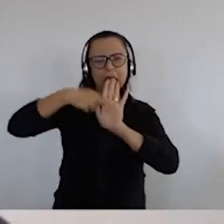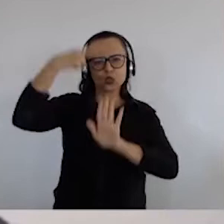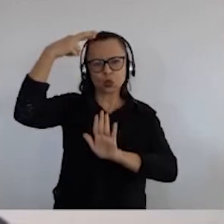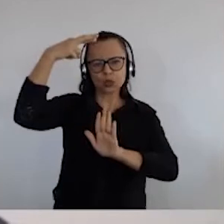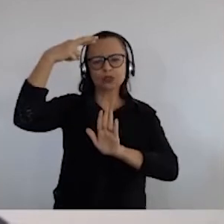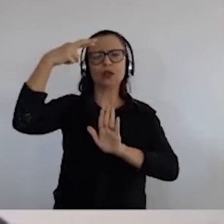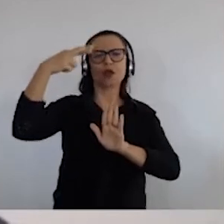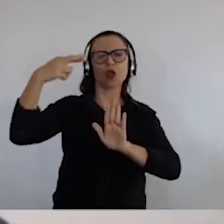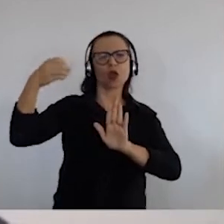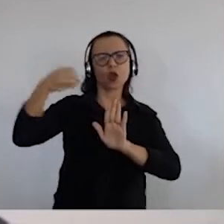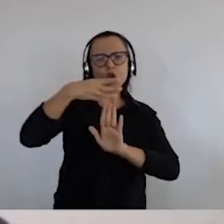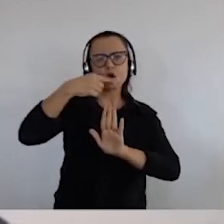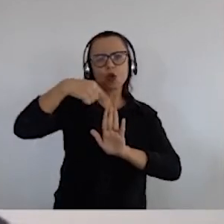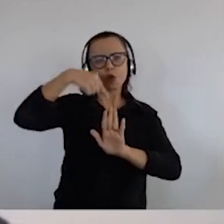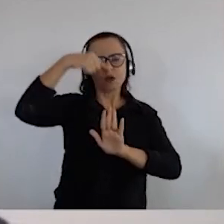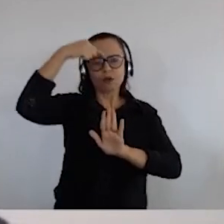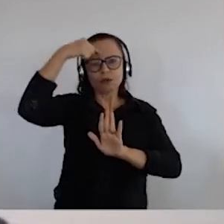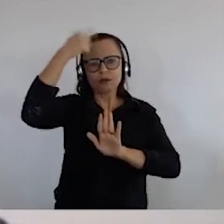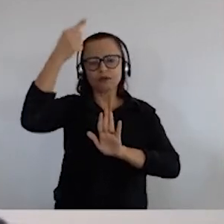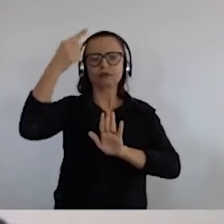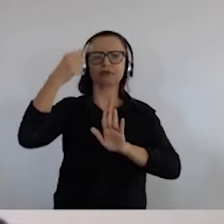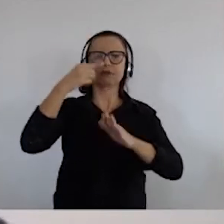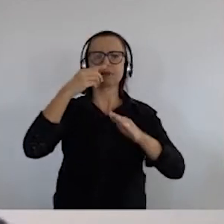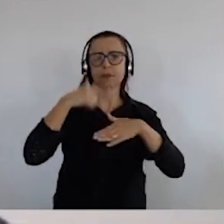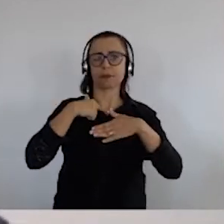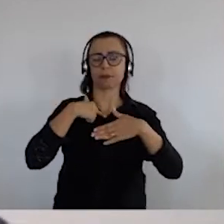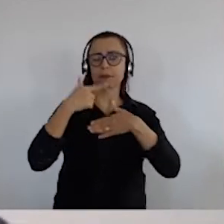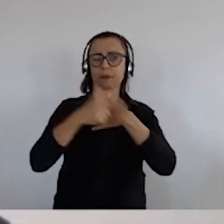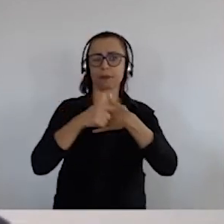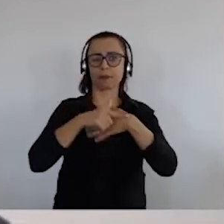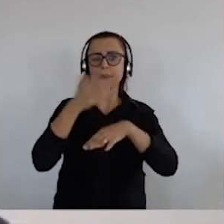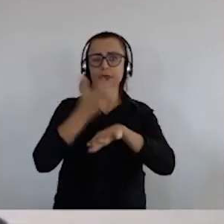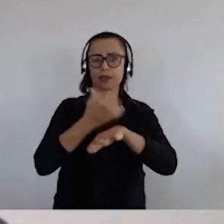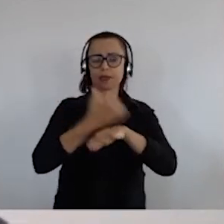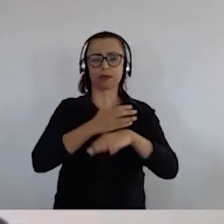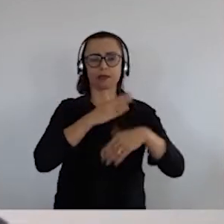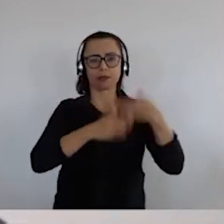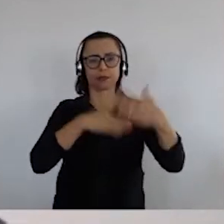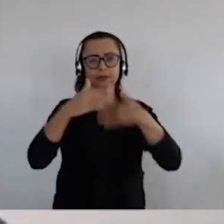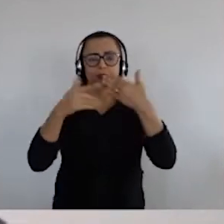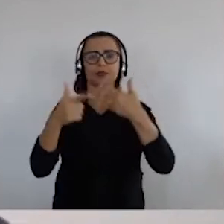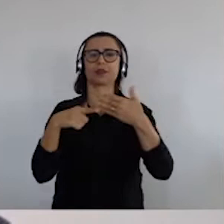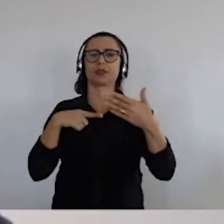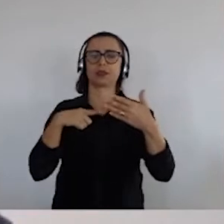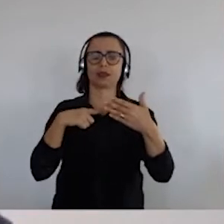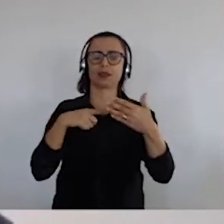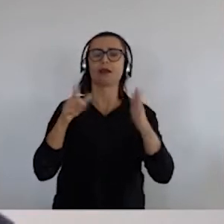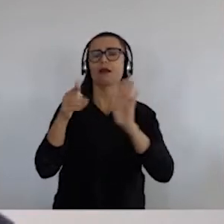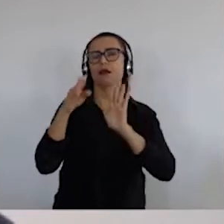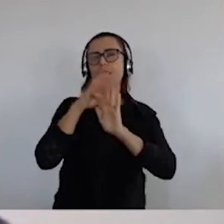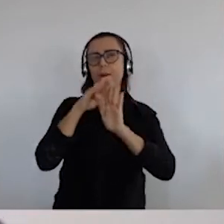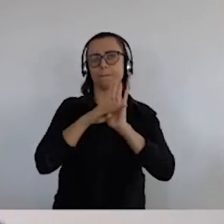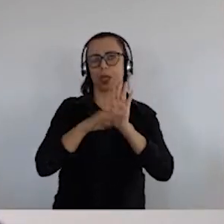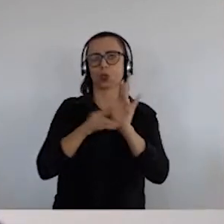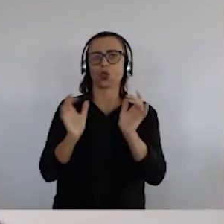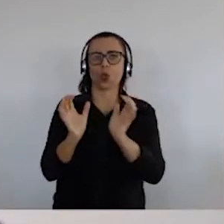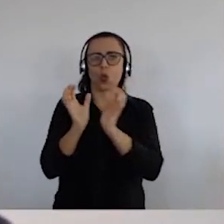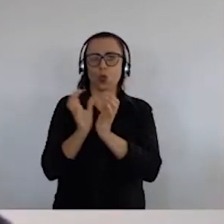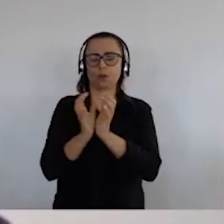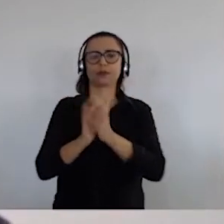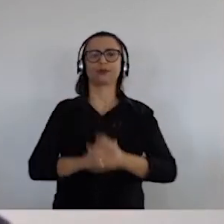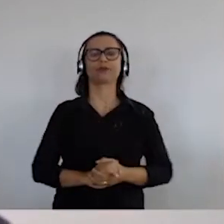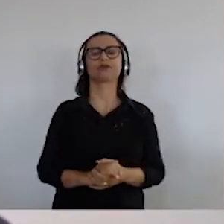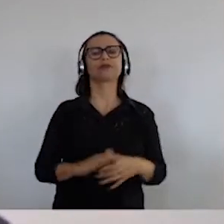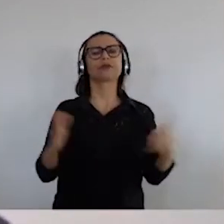inovar em matéria processual? Este é um tema bastante intrigante, está na pauta da comissão. E agora nós